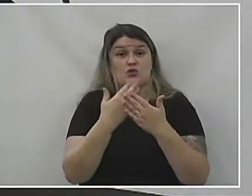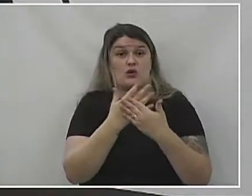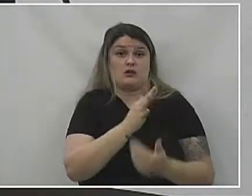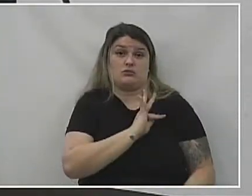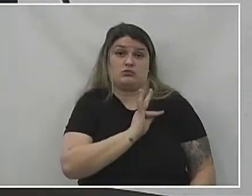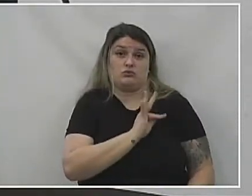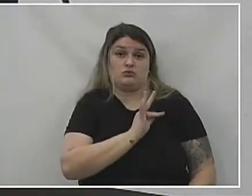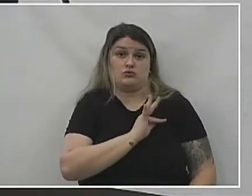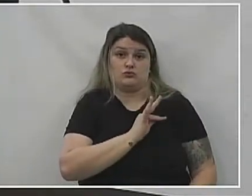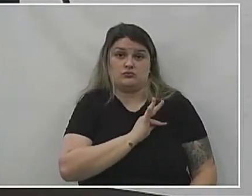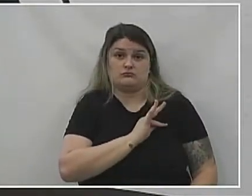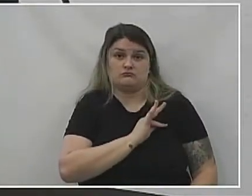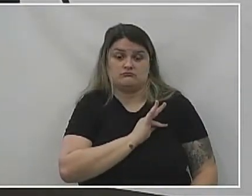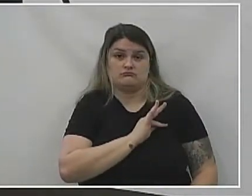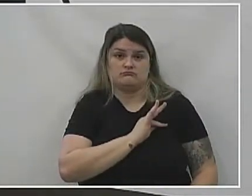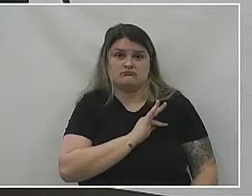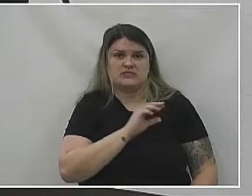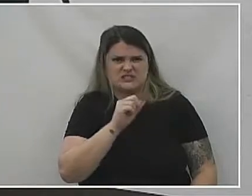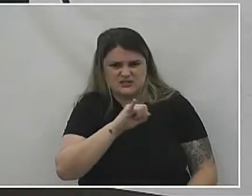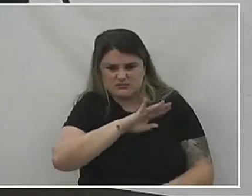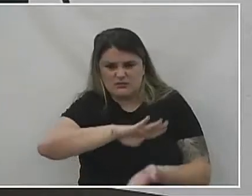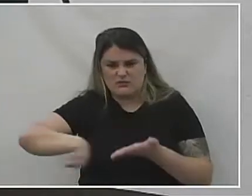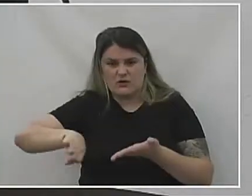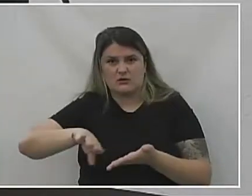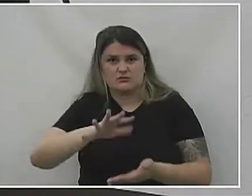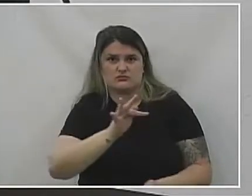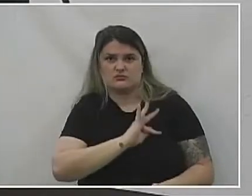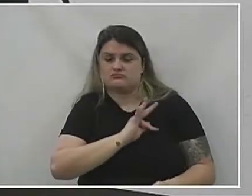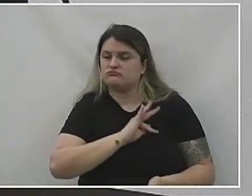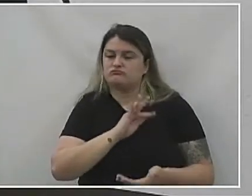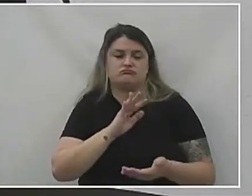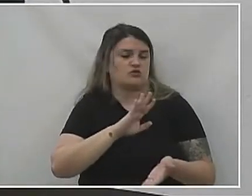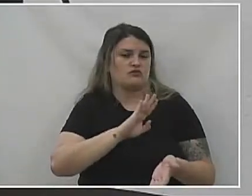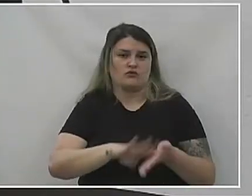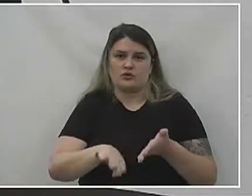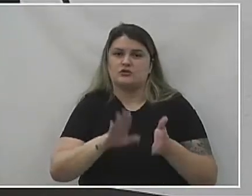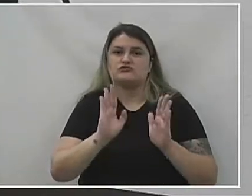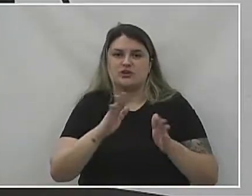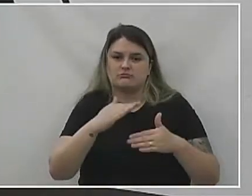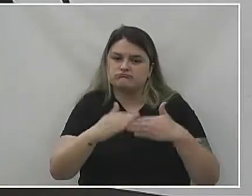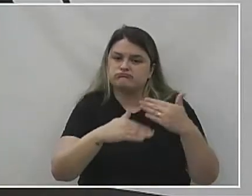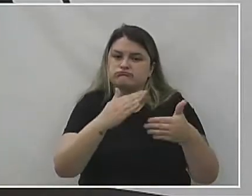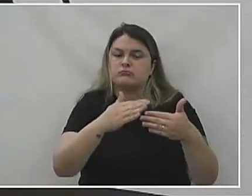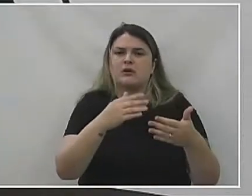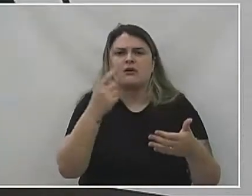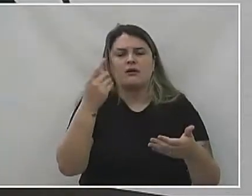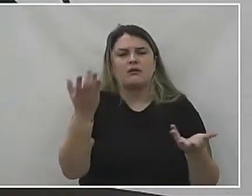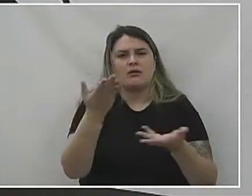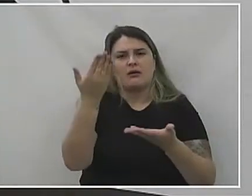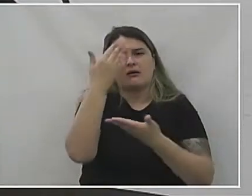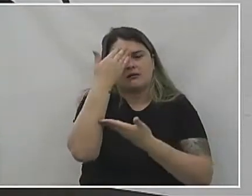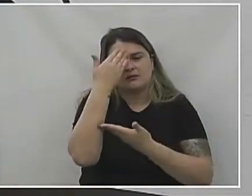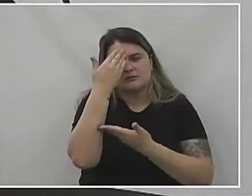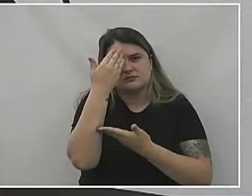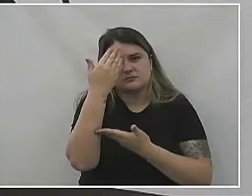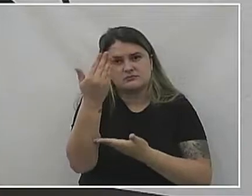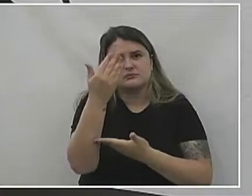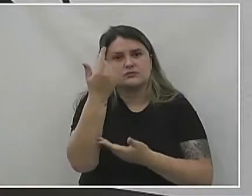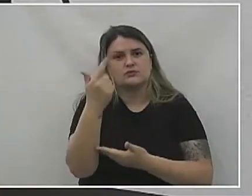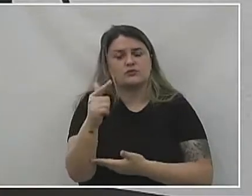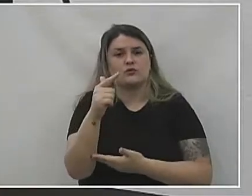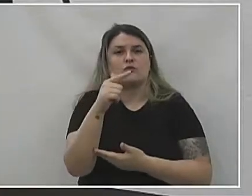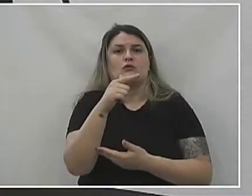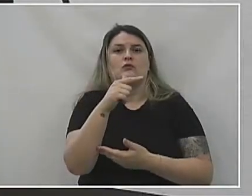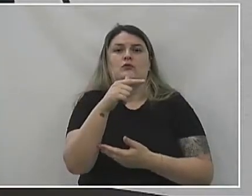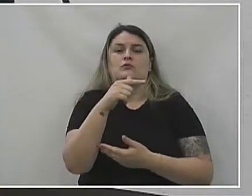Túlio de França e foi retirada dessa proposta então é um grande avanço a gente quer que agradecer mais uma